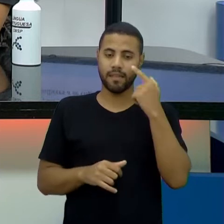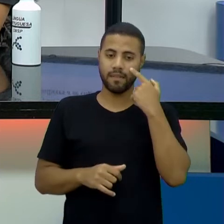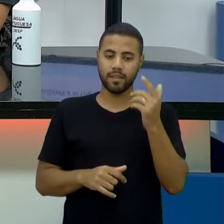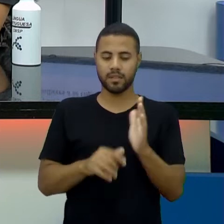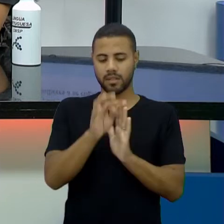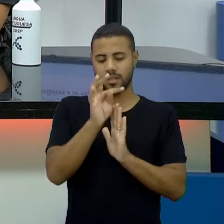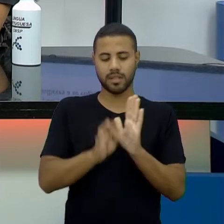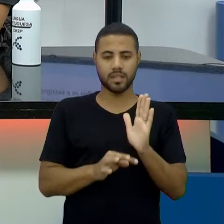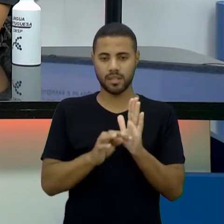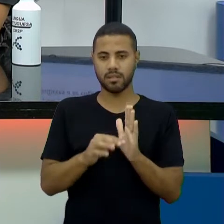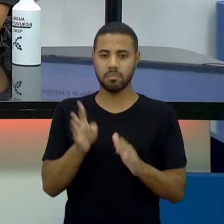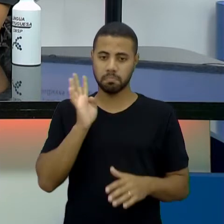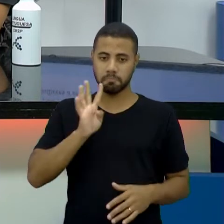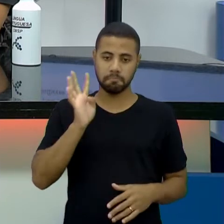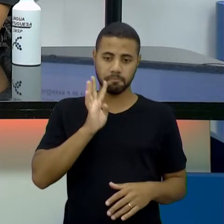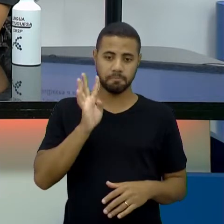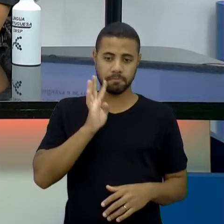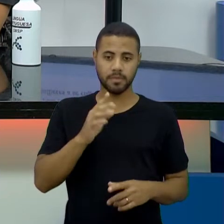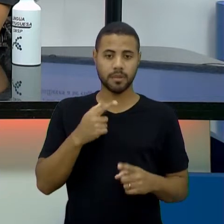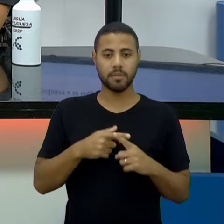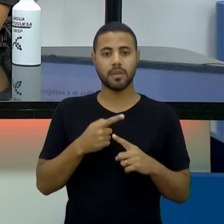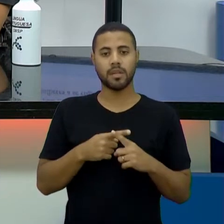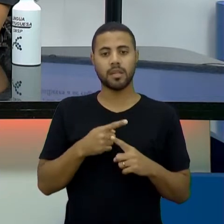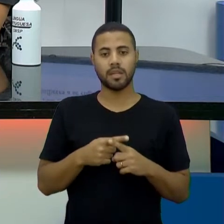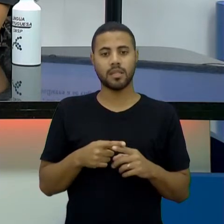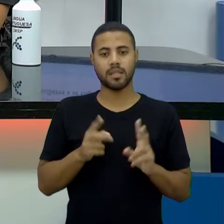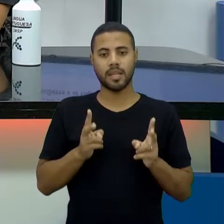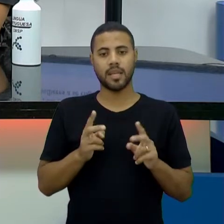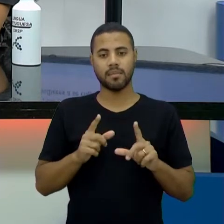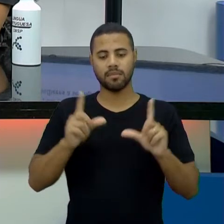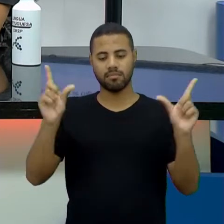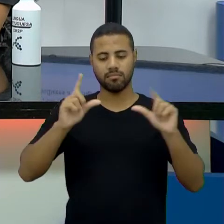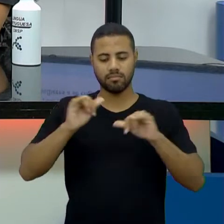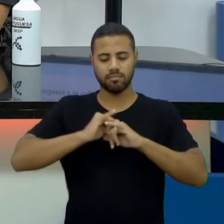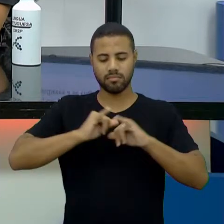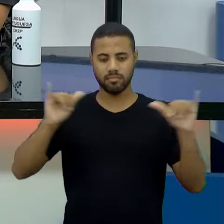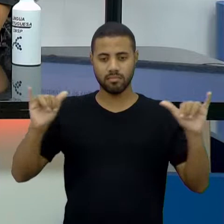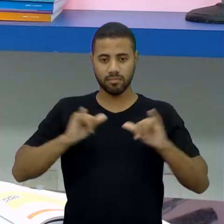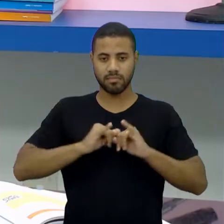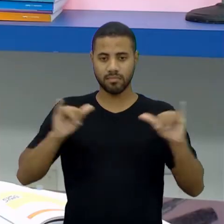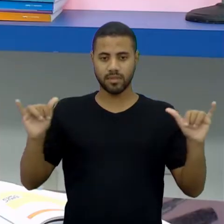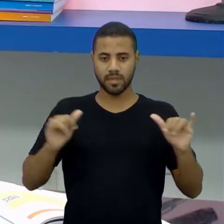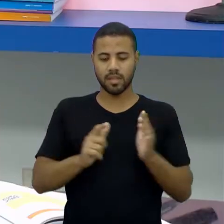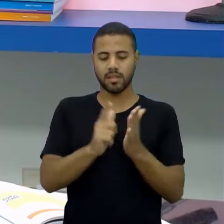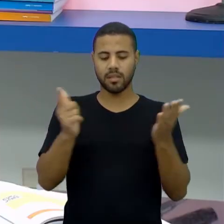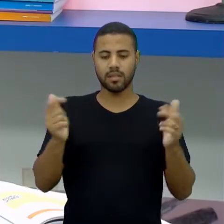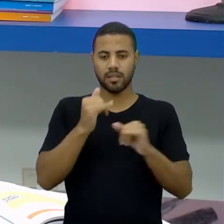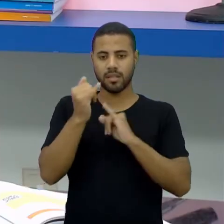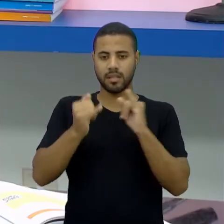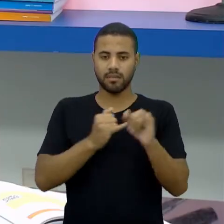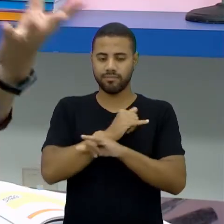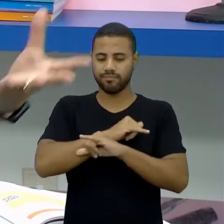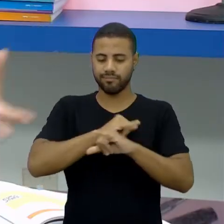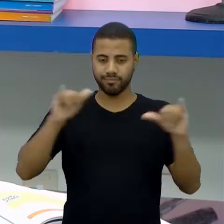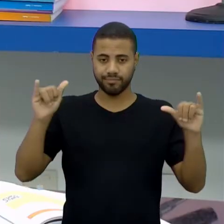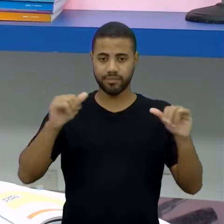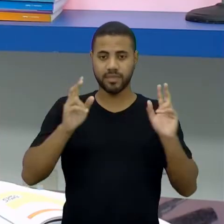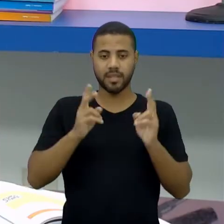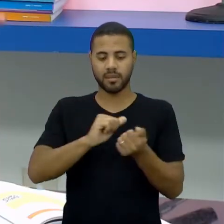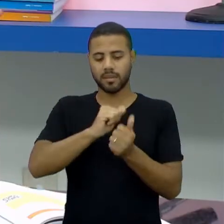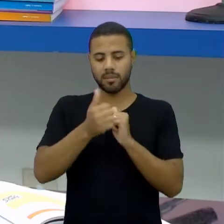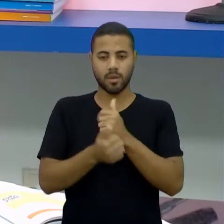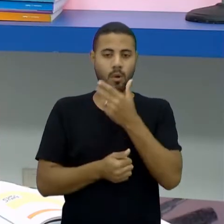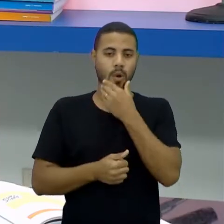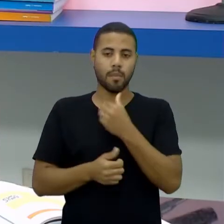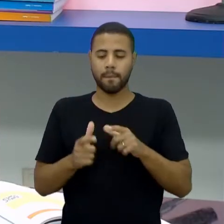sempre vê a mídia retratando, por mais que a gente não queira falar isso, os esportes com as modalidades